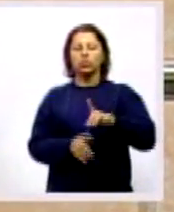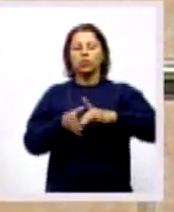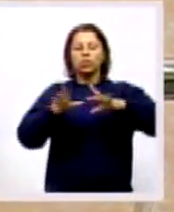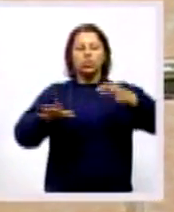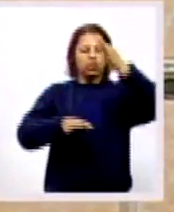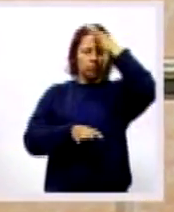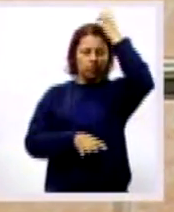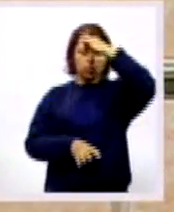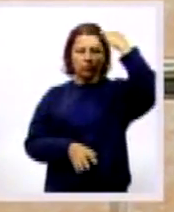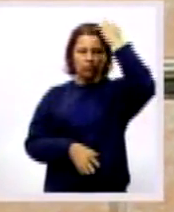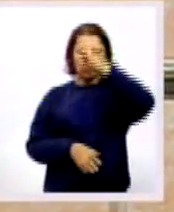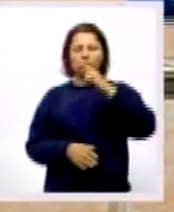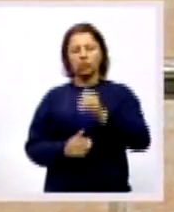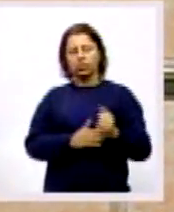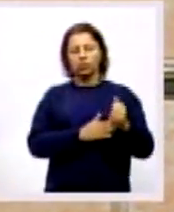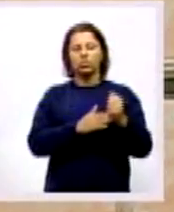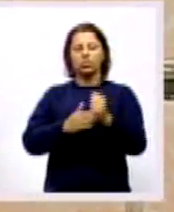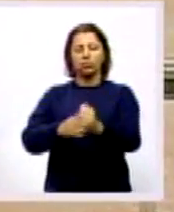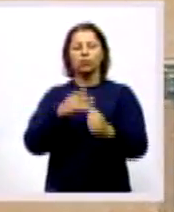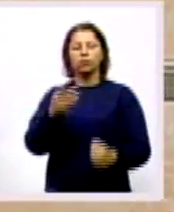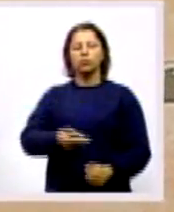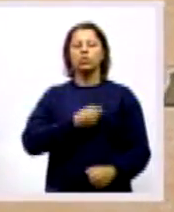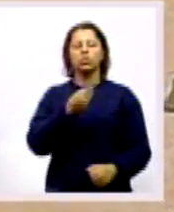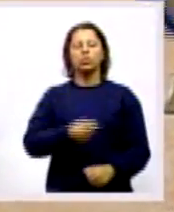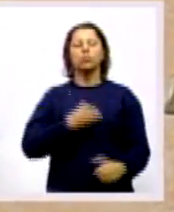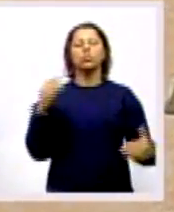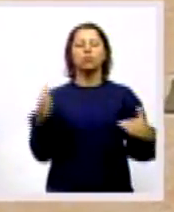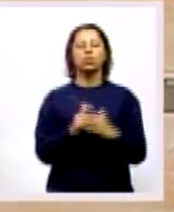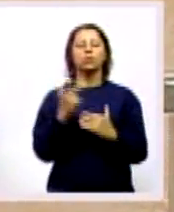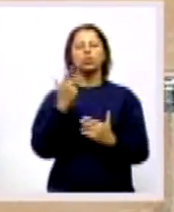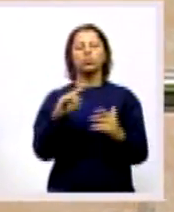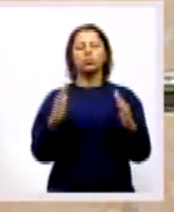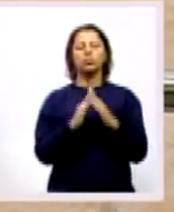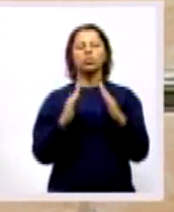que o Espírito Santo lhe conduza até a casa que é sua.